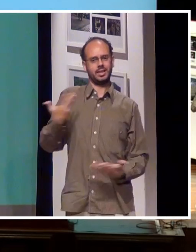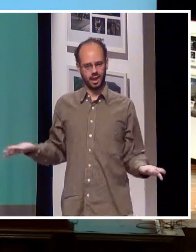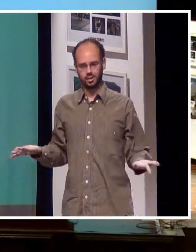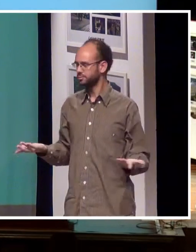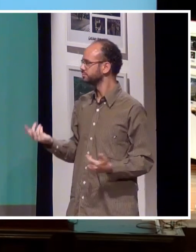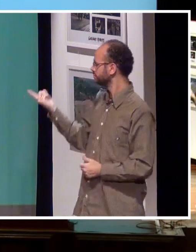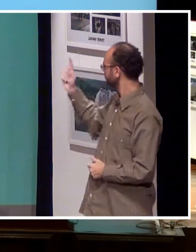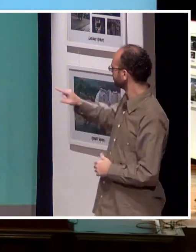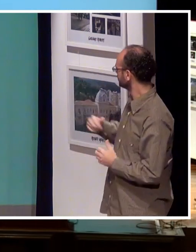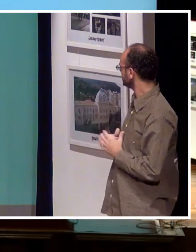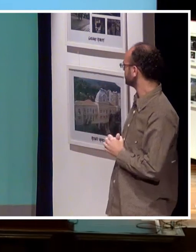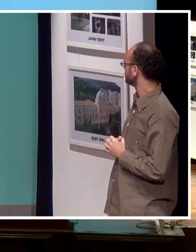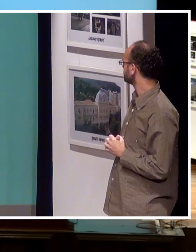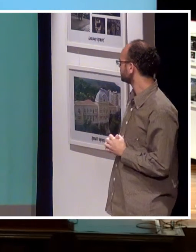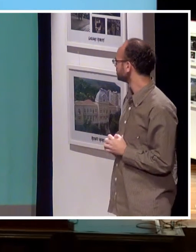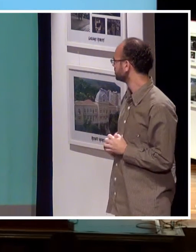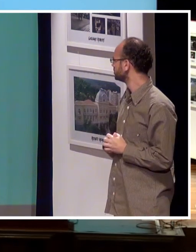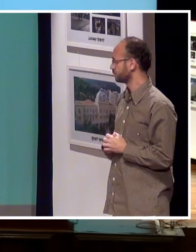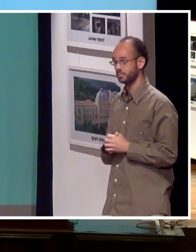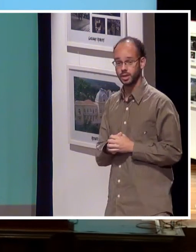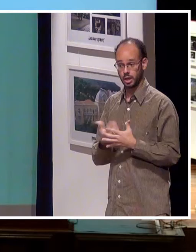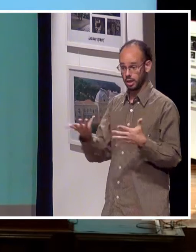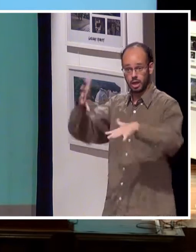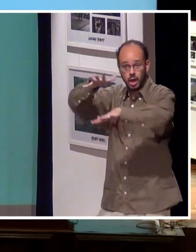dos estudos, o seu desenvolvimento,